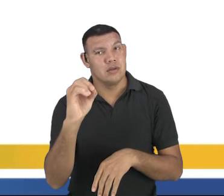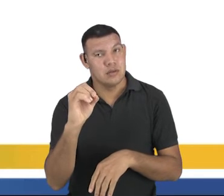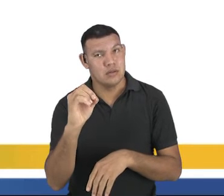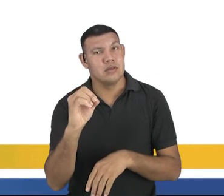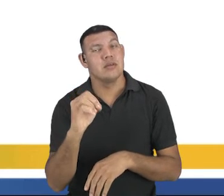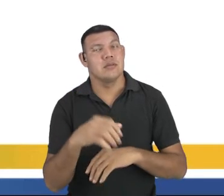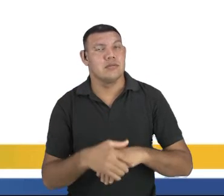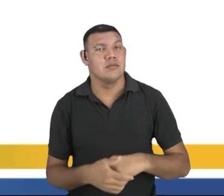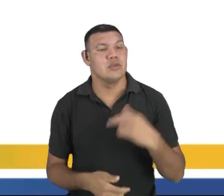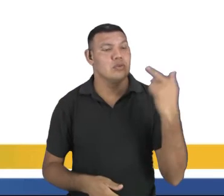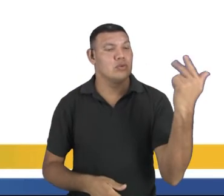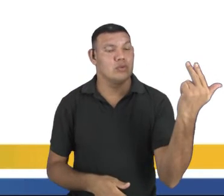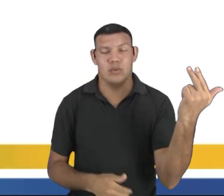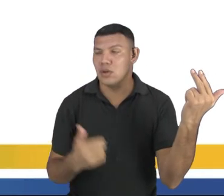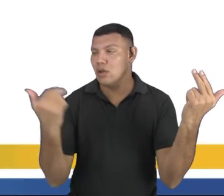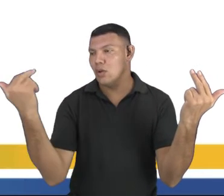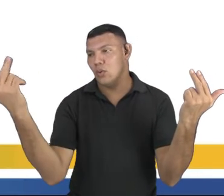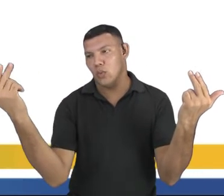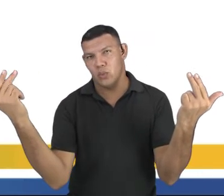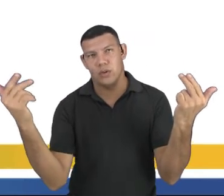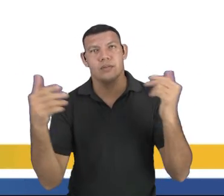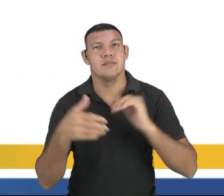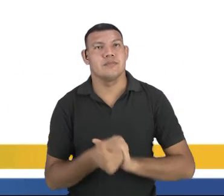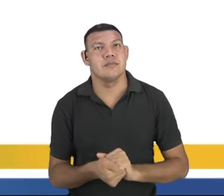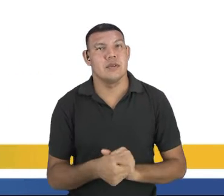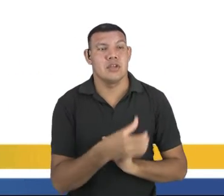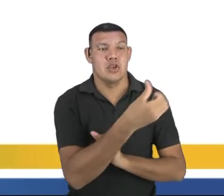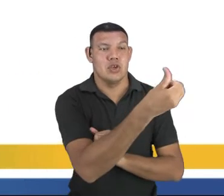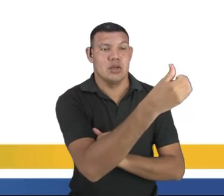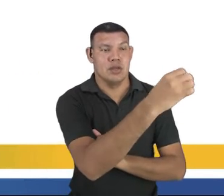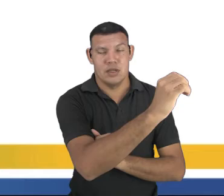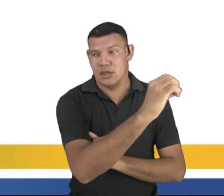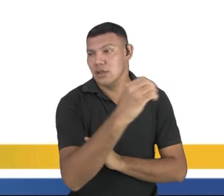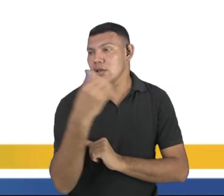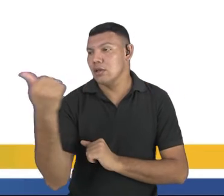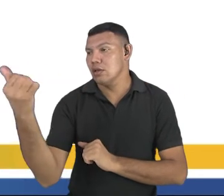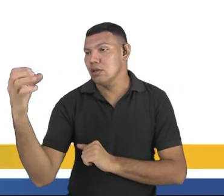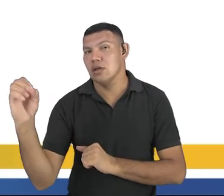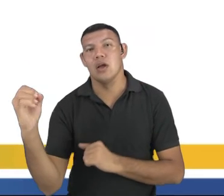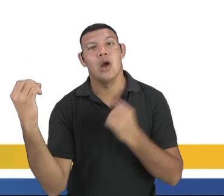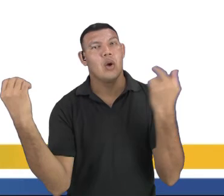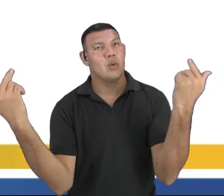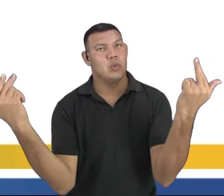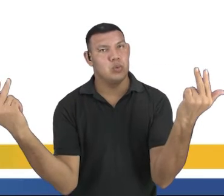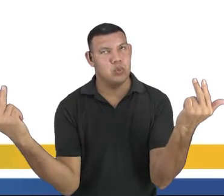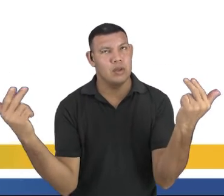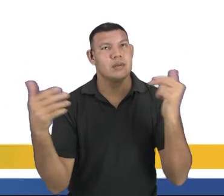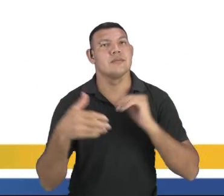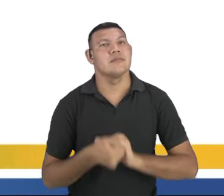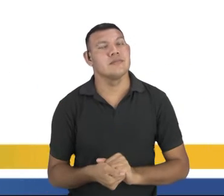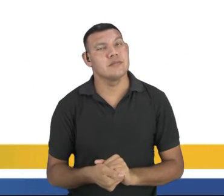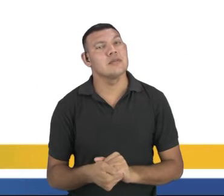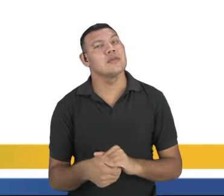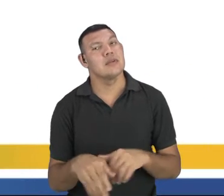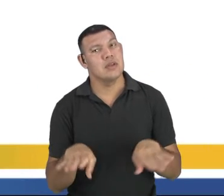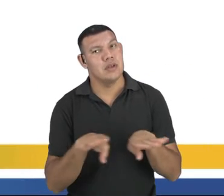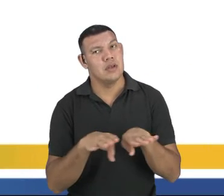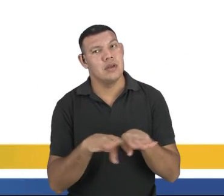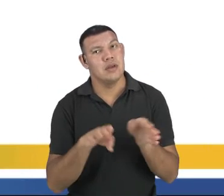aqui, né, dentro desse bolo. O 60 também é comum aos dois termos. Então, eu tenho 60 aqui e 60 aqui. Então, eu